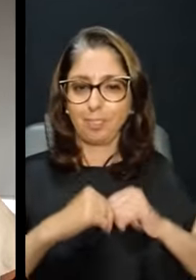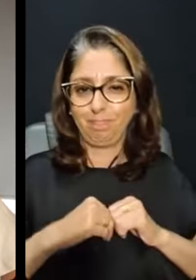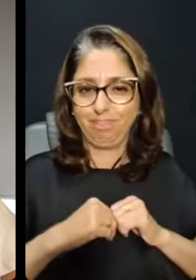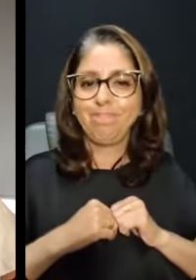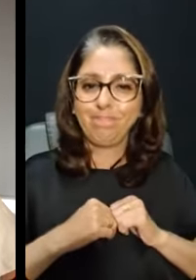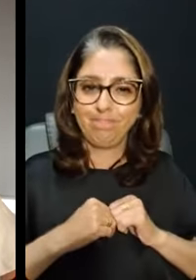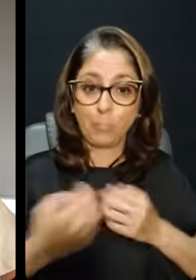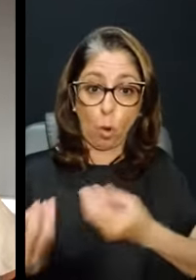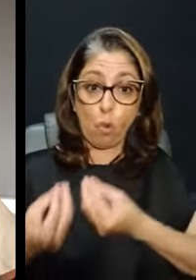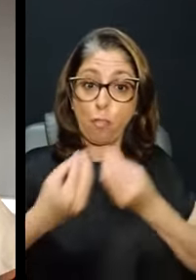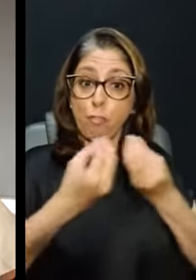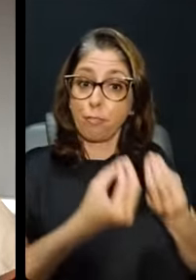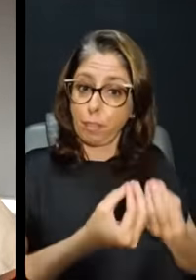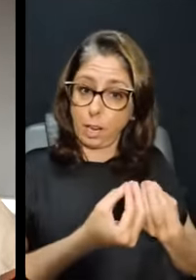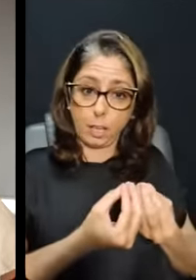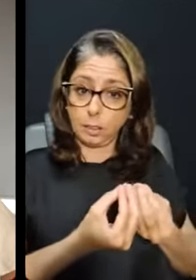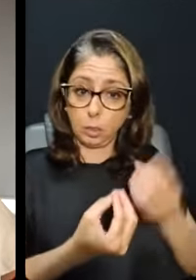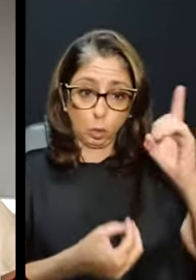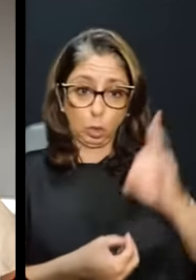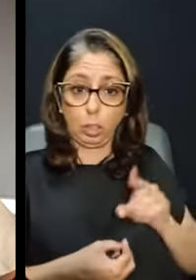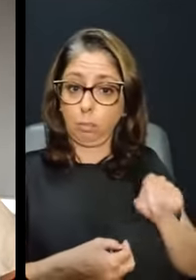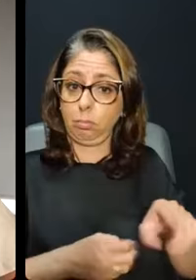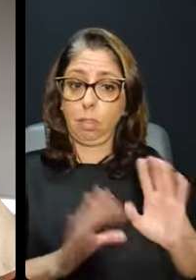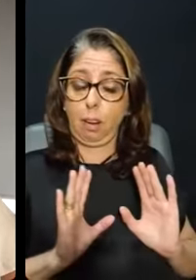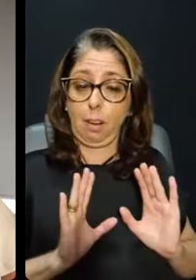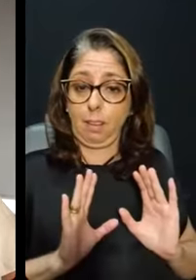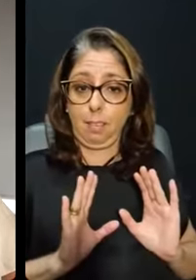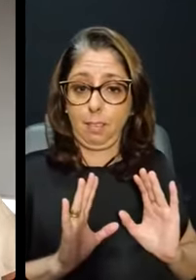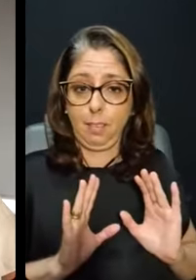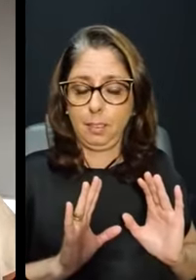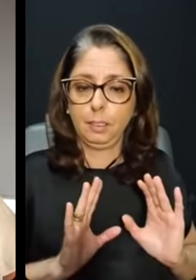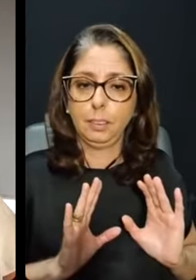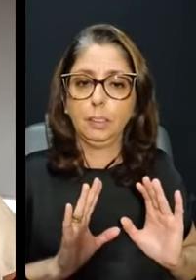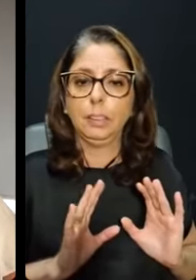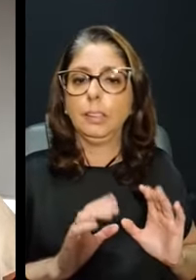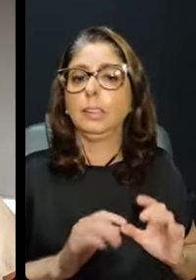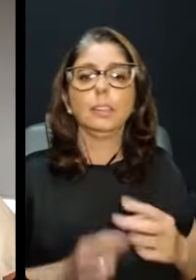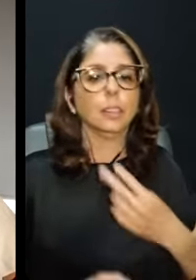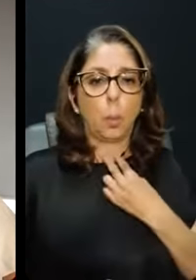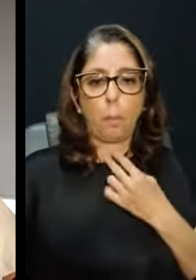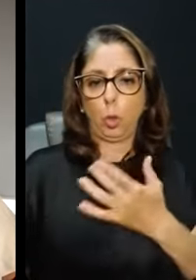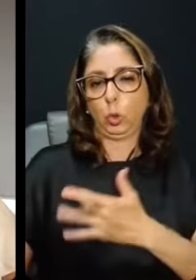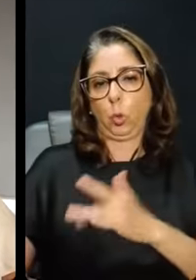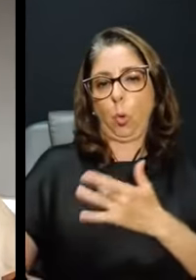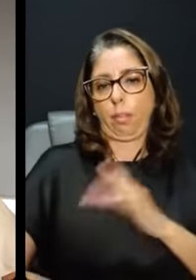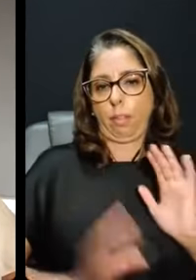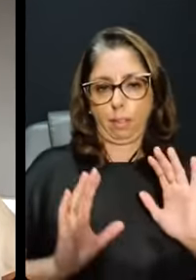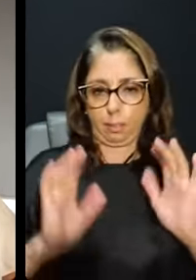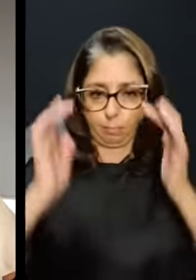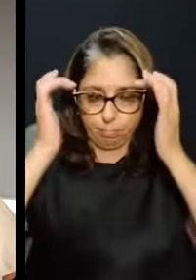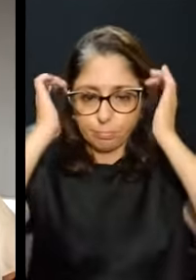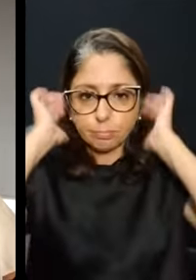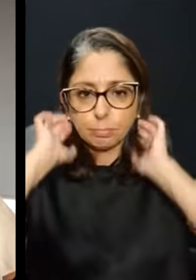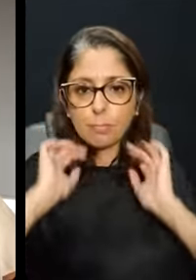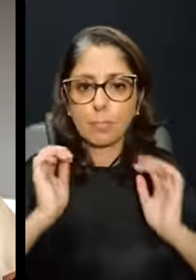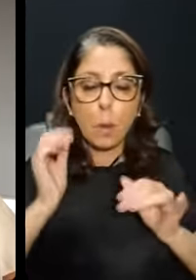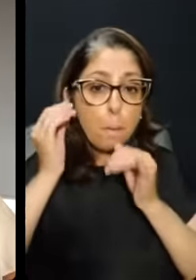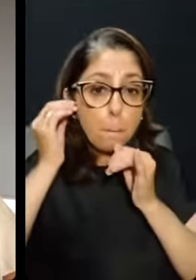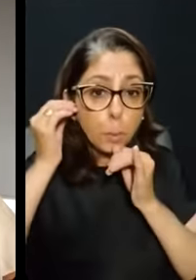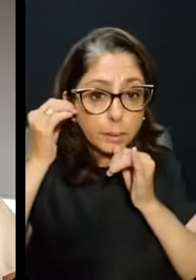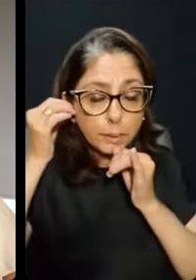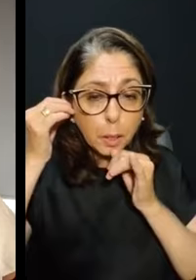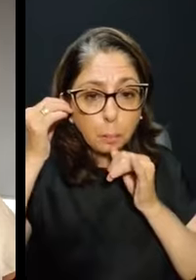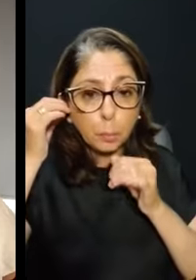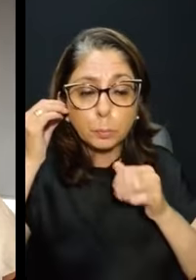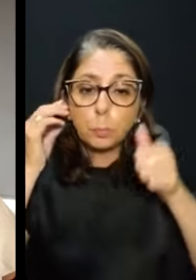atitudes relacionadas a capacitismo, por exemplo. A Regina Casé faz um trabalho incrível, né? Com a Benedita